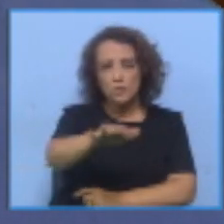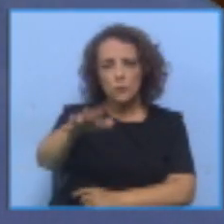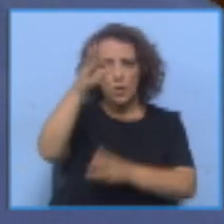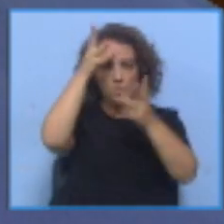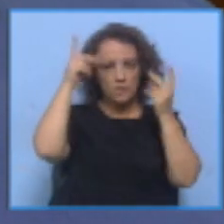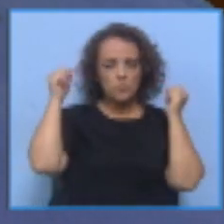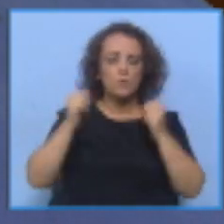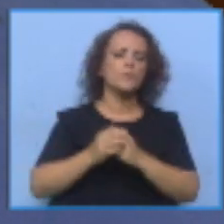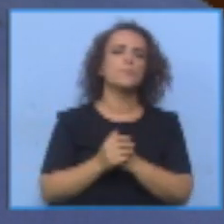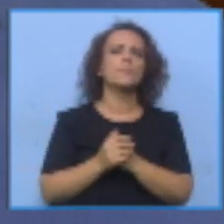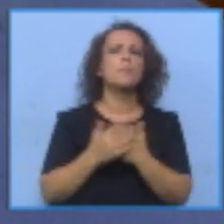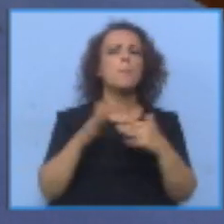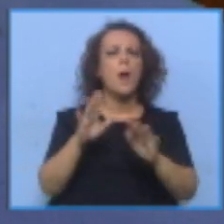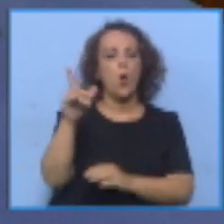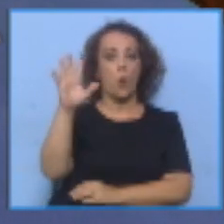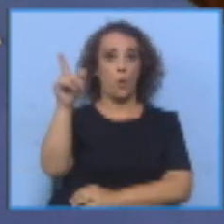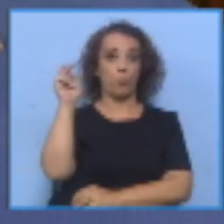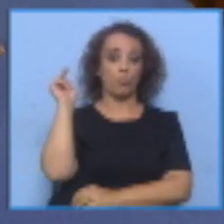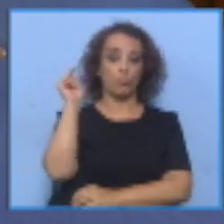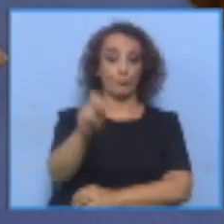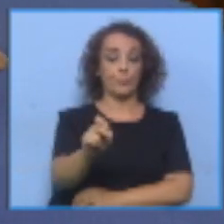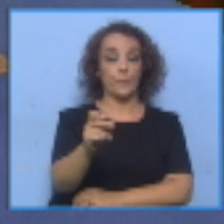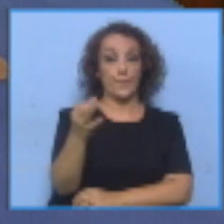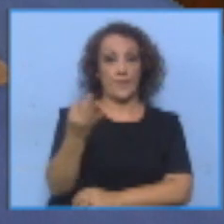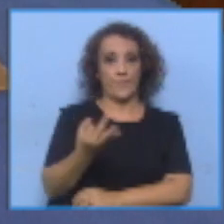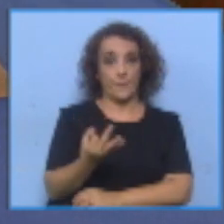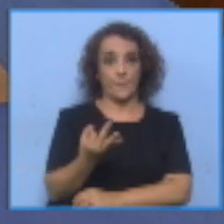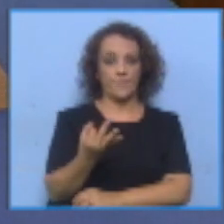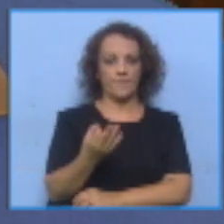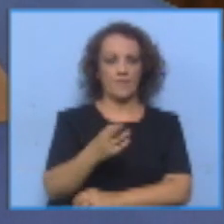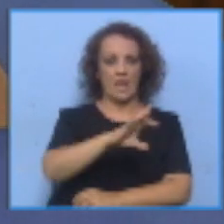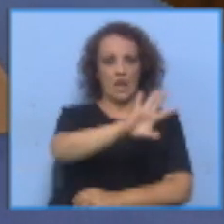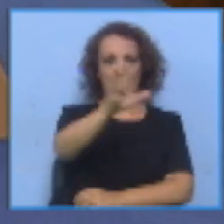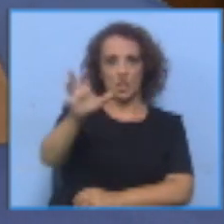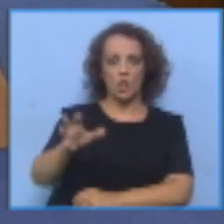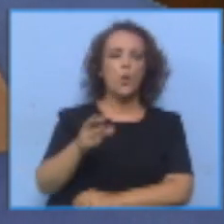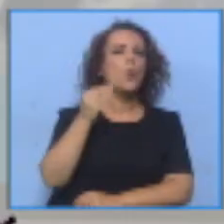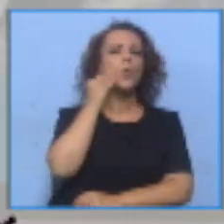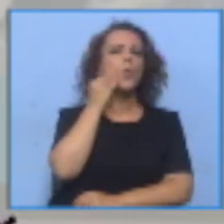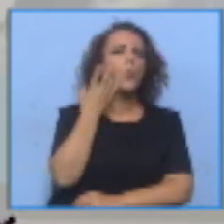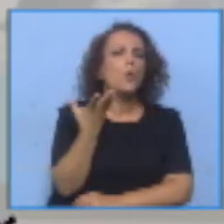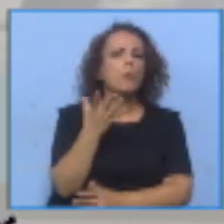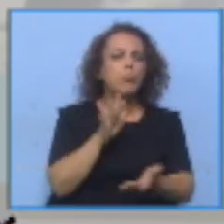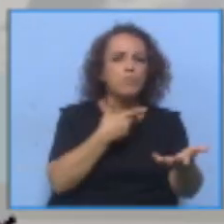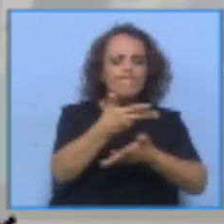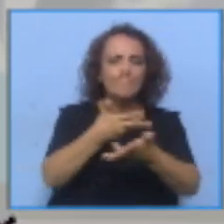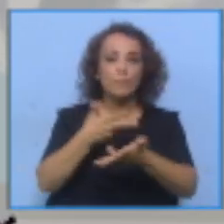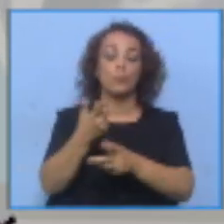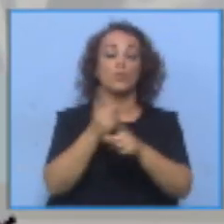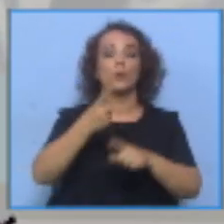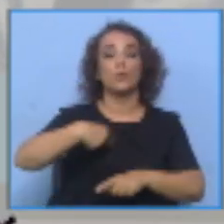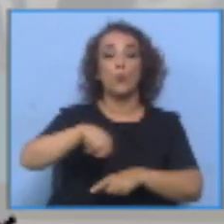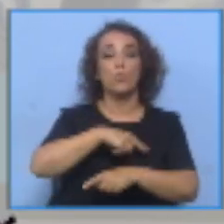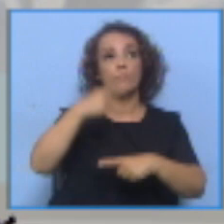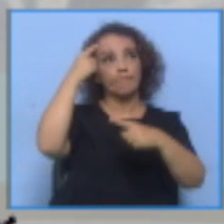esse que acontece quando se visitam essas regiões? Porque acredito que nós ouvimos falar da Amazónia, dos